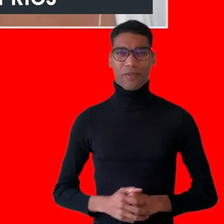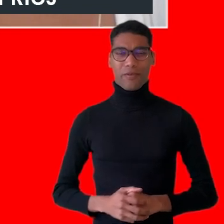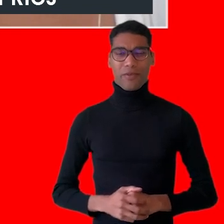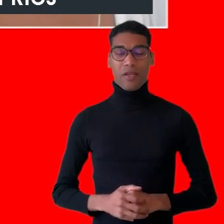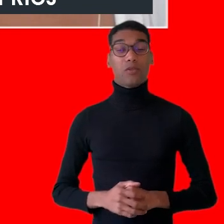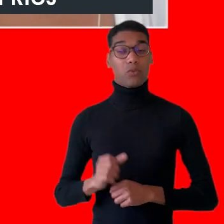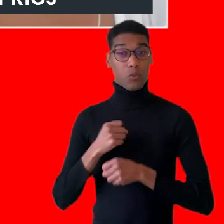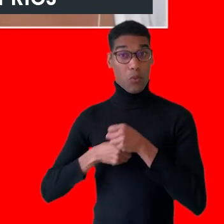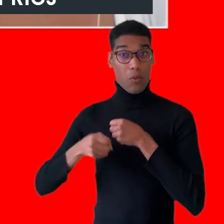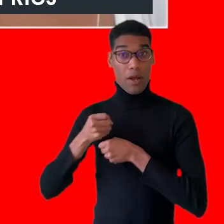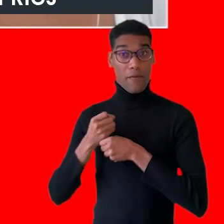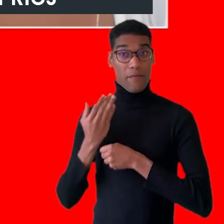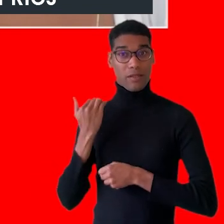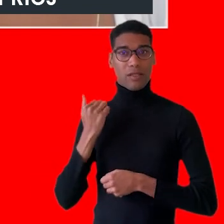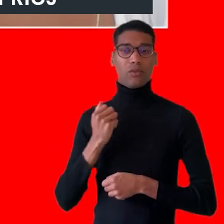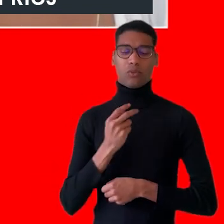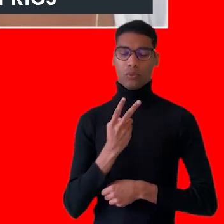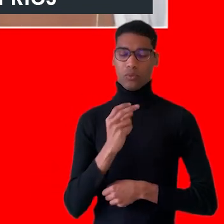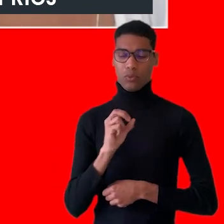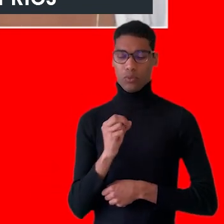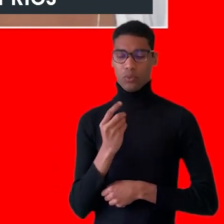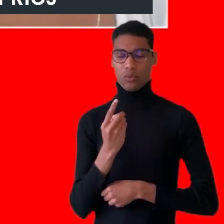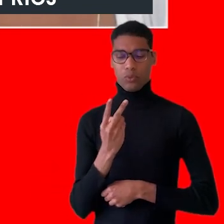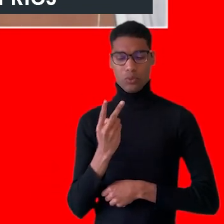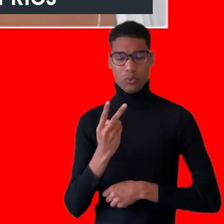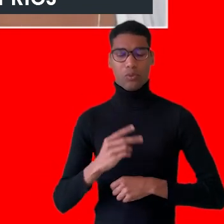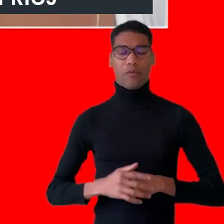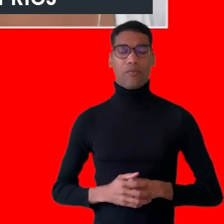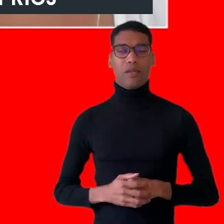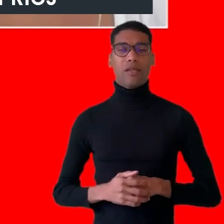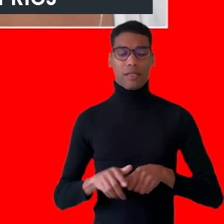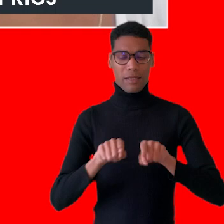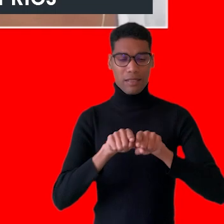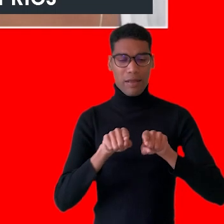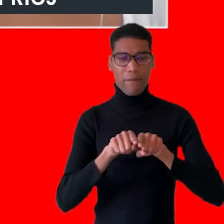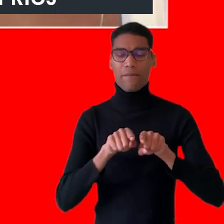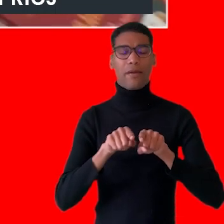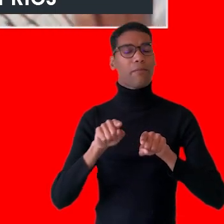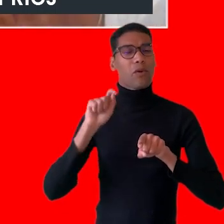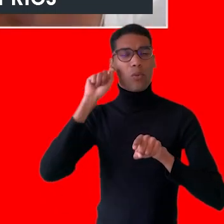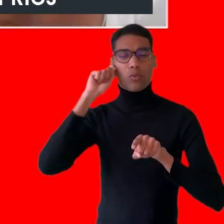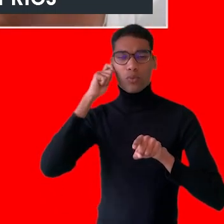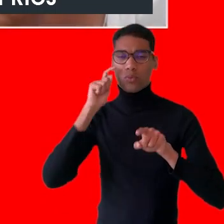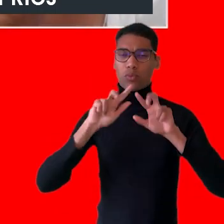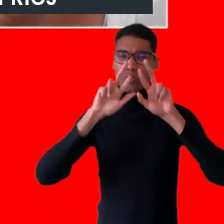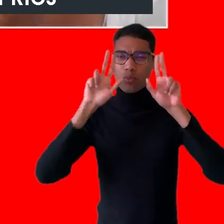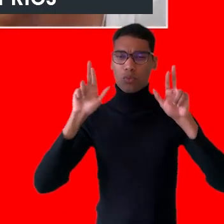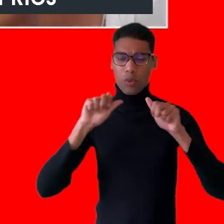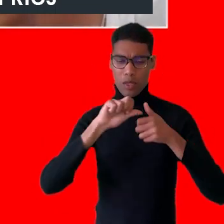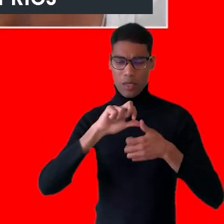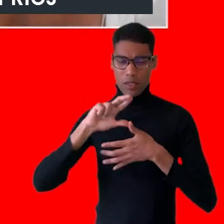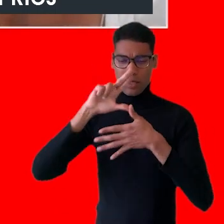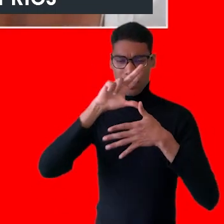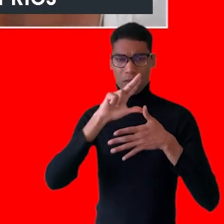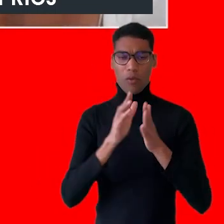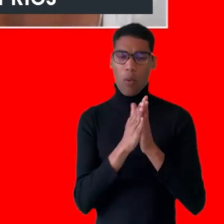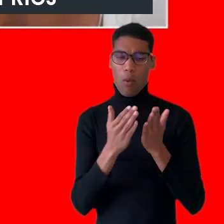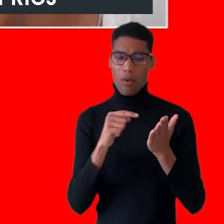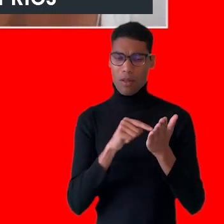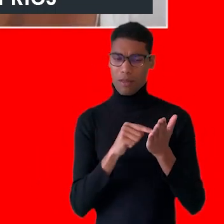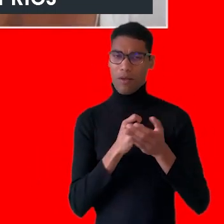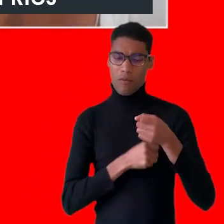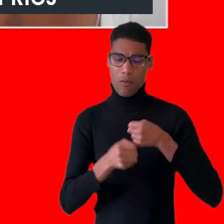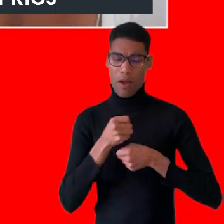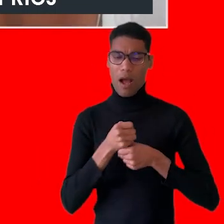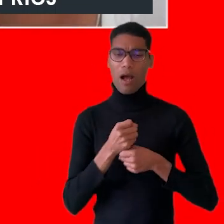Intermeios FAPESP, de 2018. E Por um Feminismo Afro-Latino-Americano, da Azahar, de